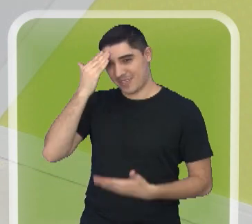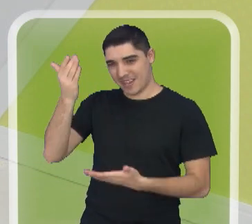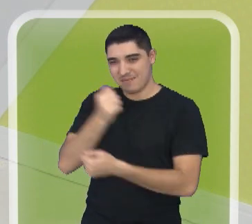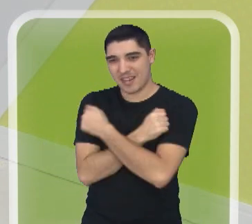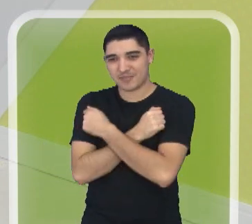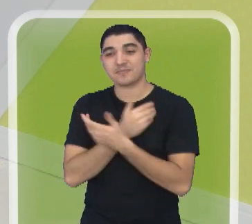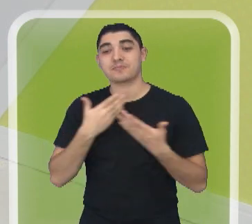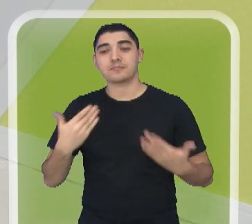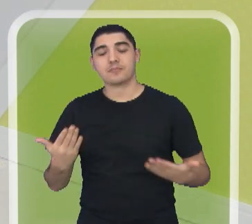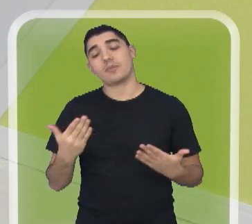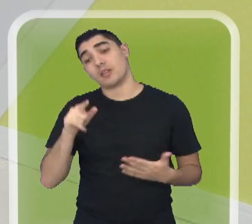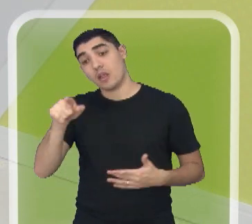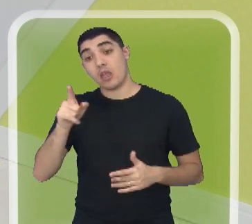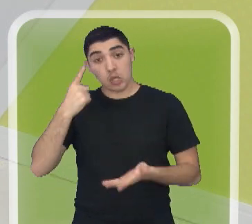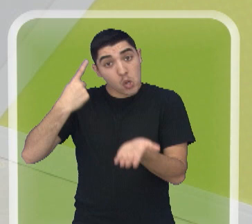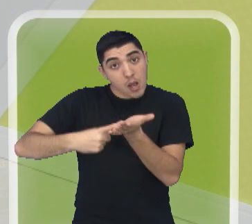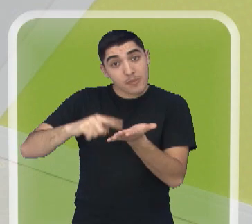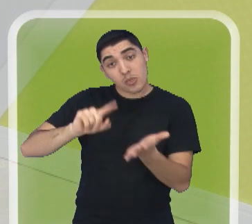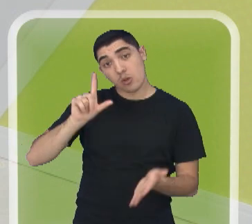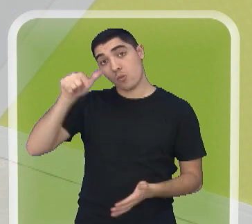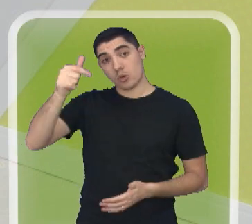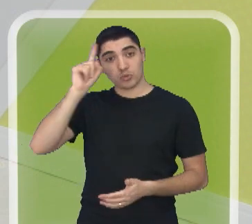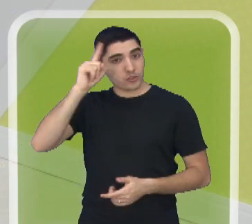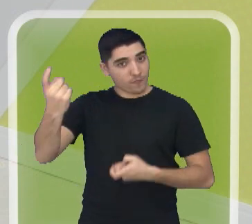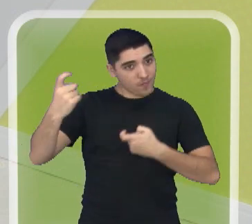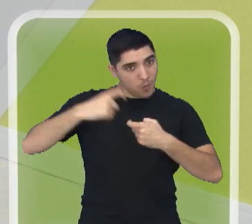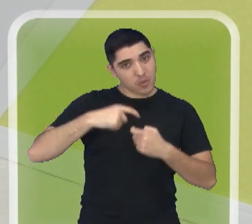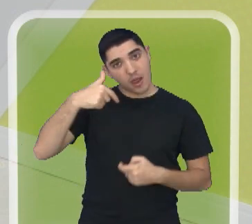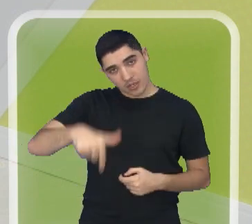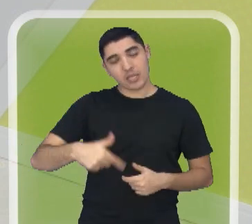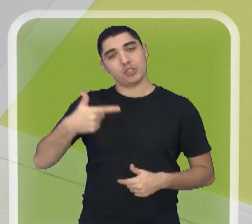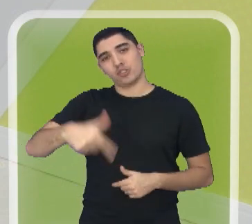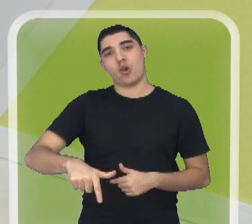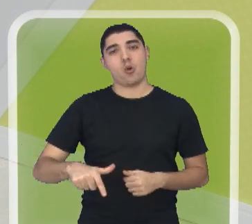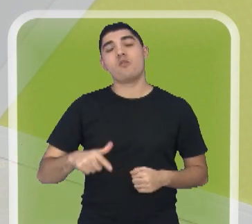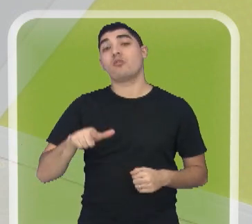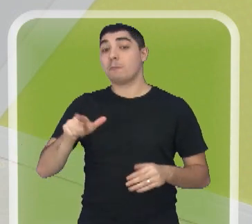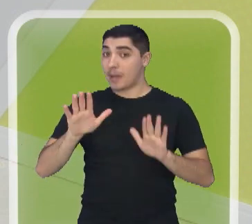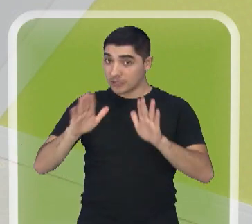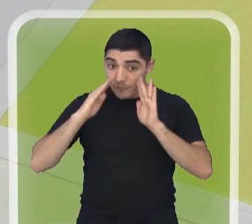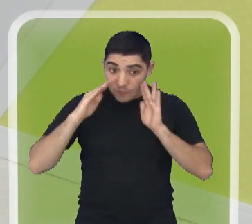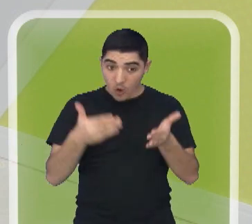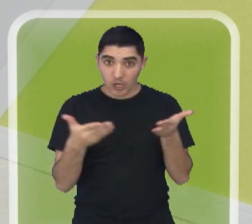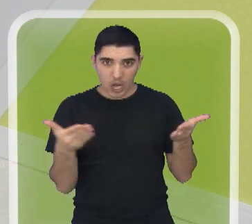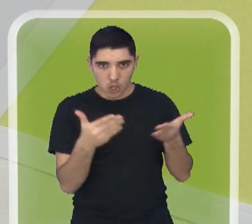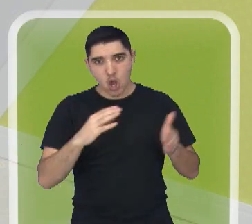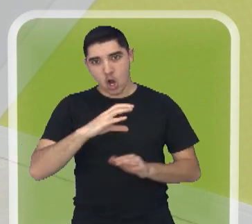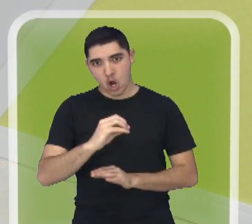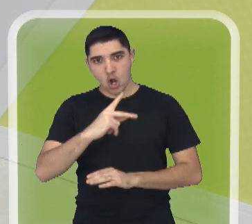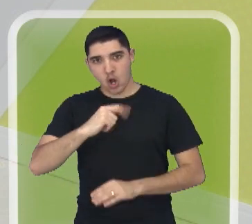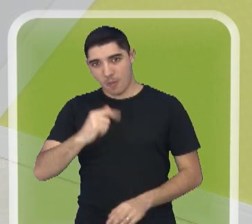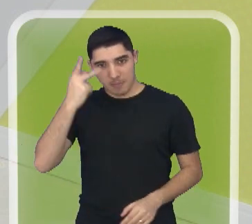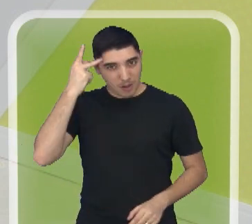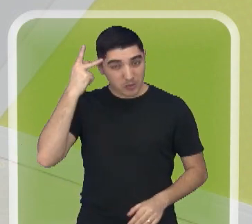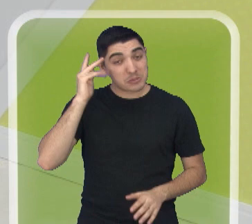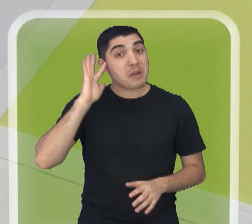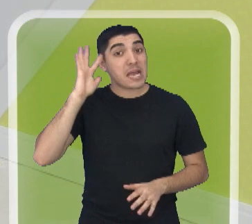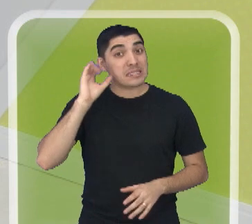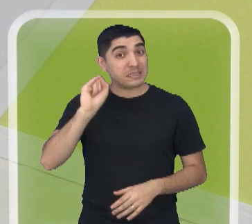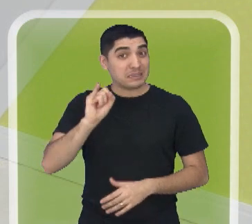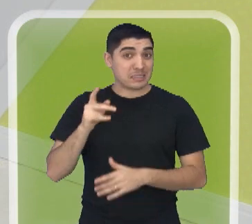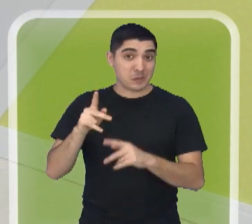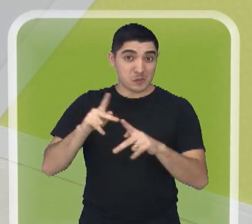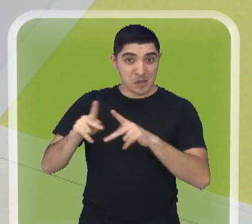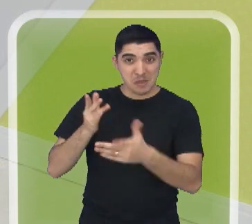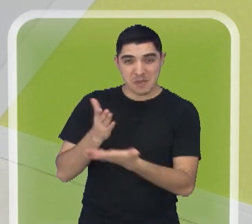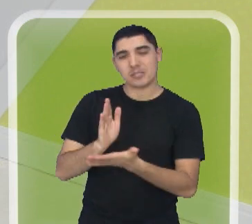pra você voltar em breve. A gente vai voltar a conversar, falar aí de fato, foco total na Copa Paulista. Quem sabe o São José chegando. Quero te agradecer mais